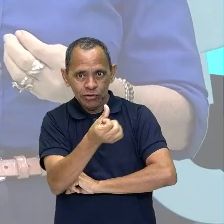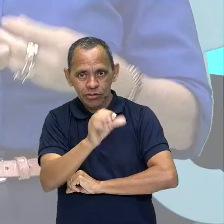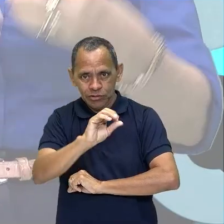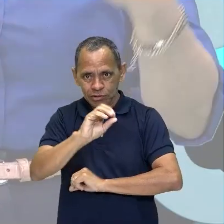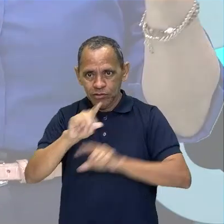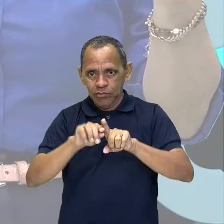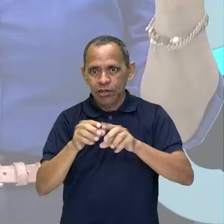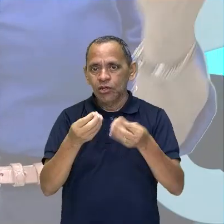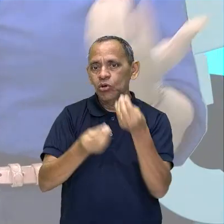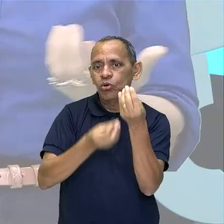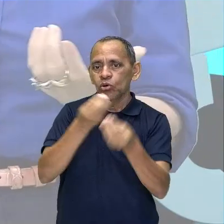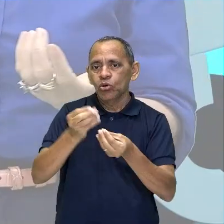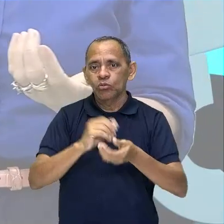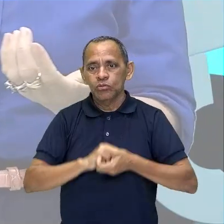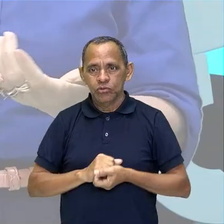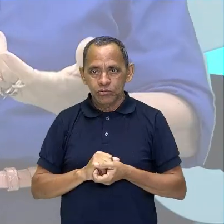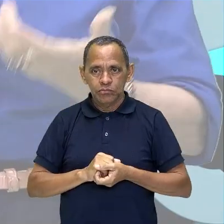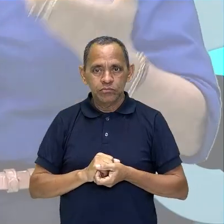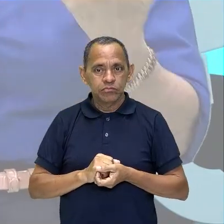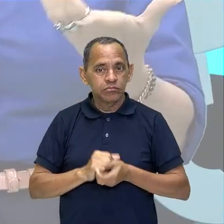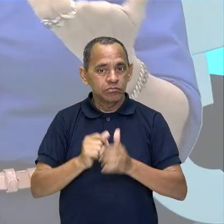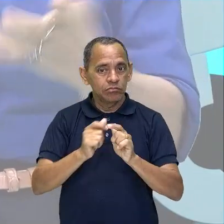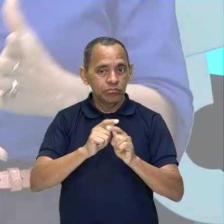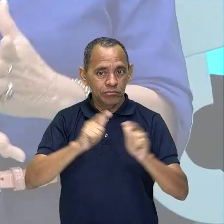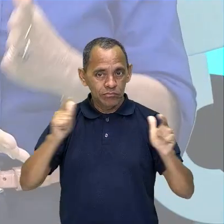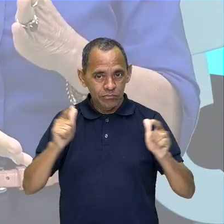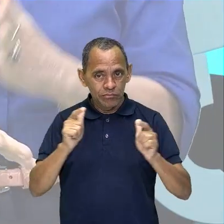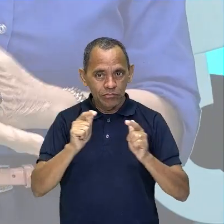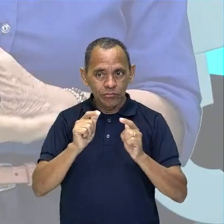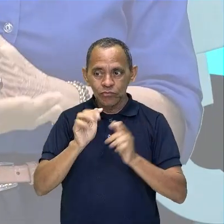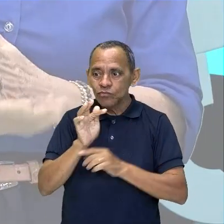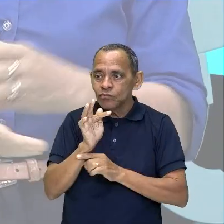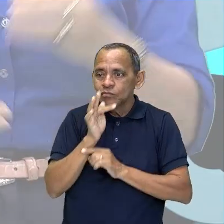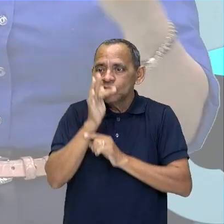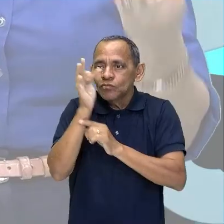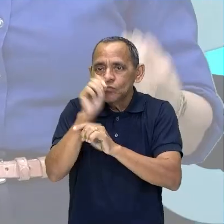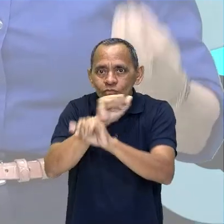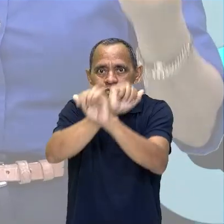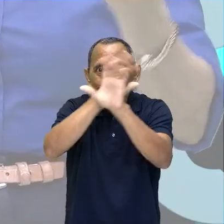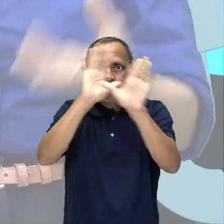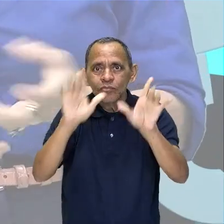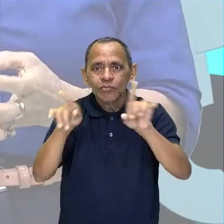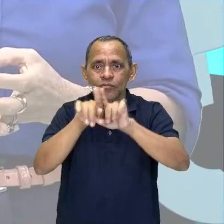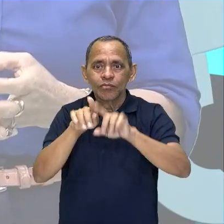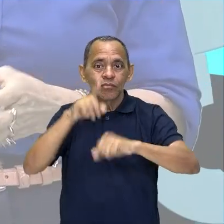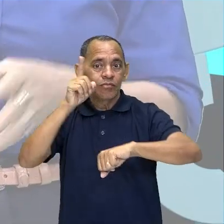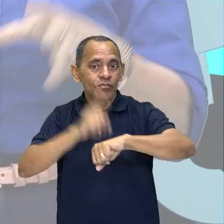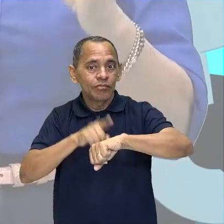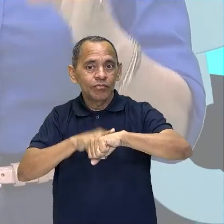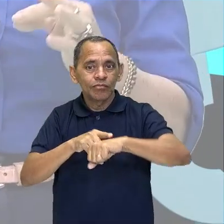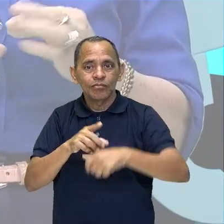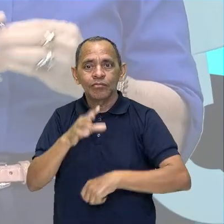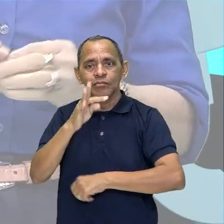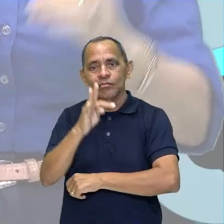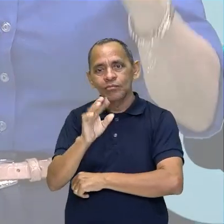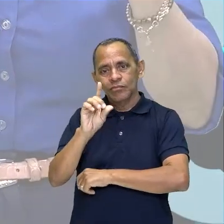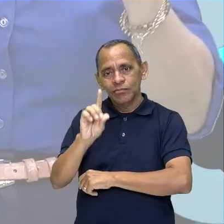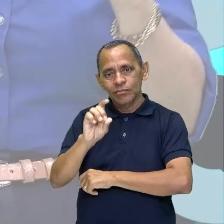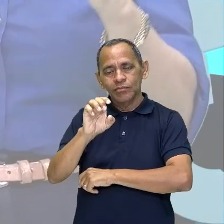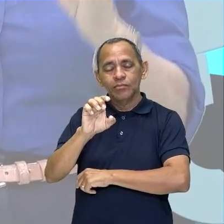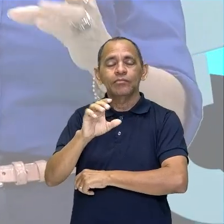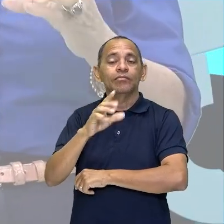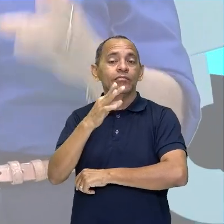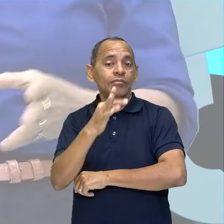com um grande expoente, né, do momento, Ted Nelson, e o conceito